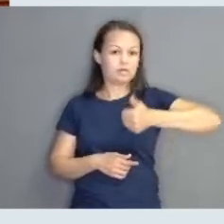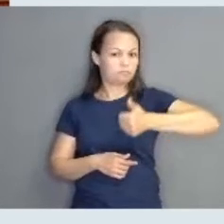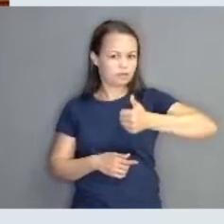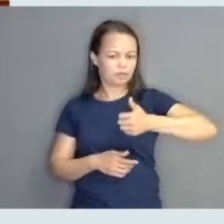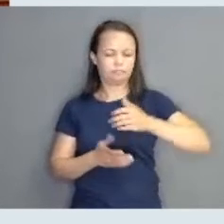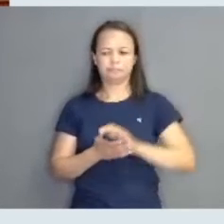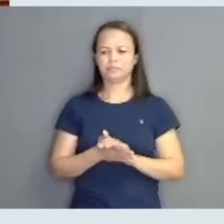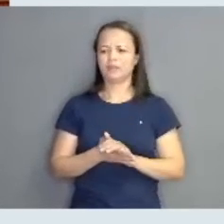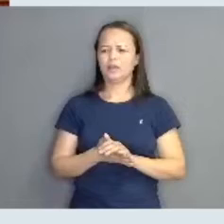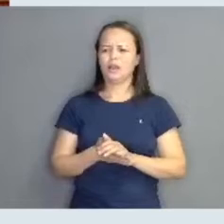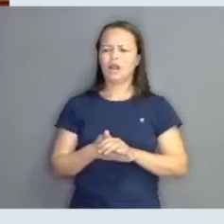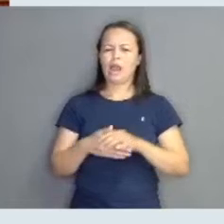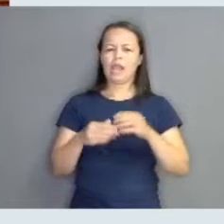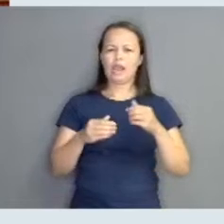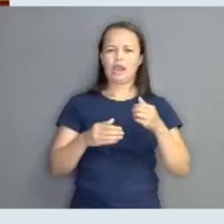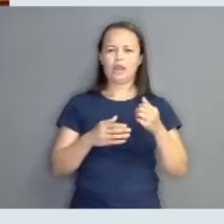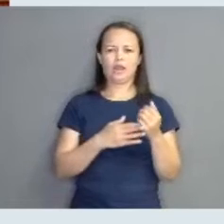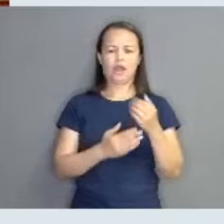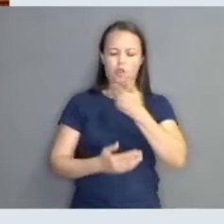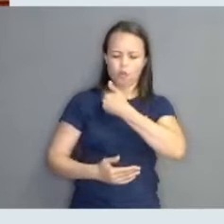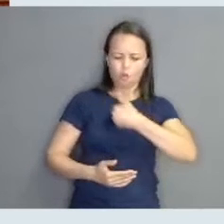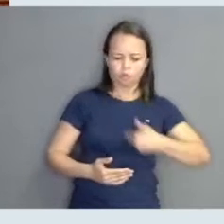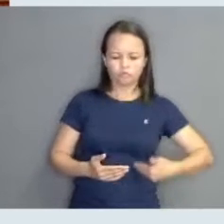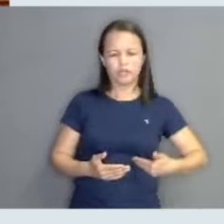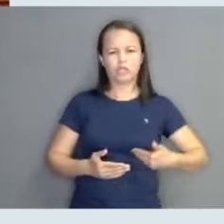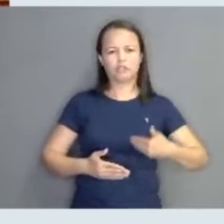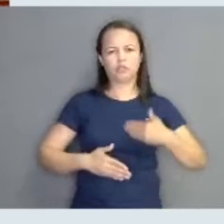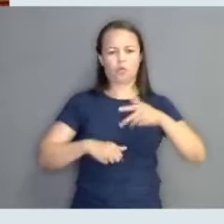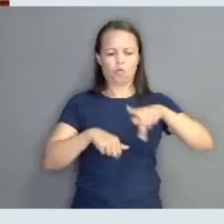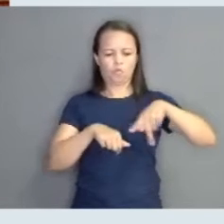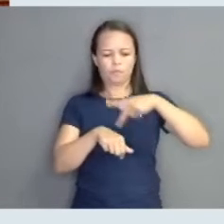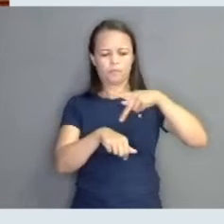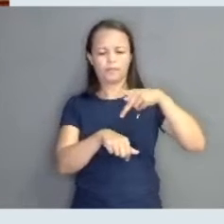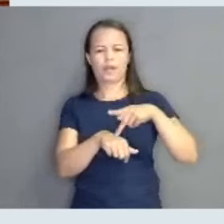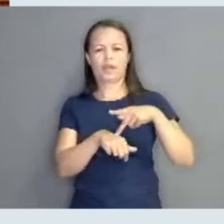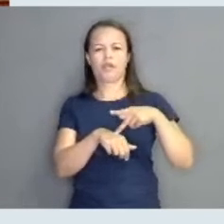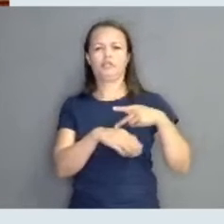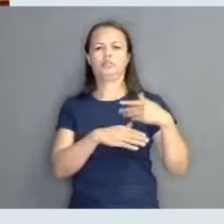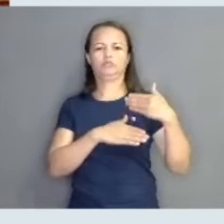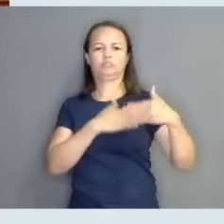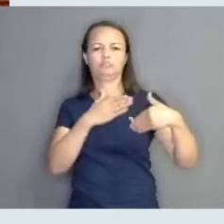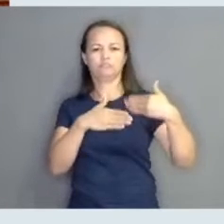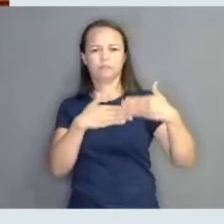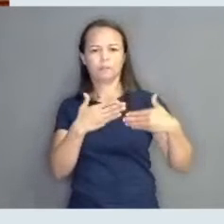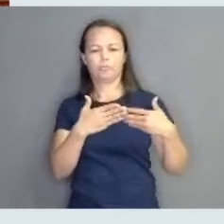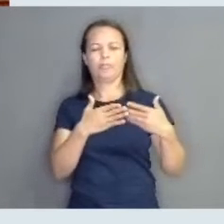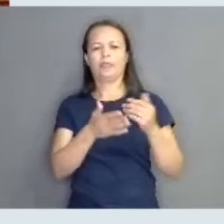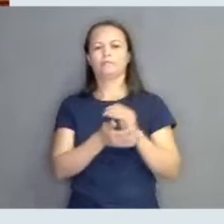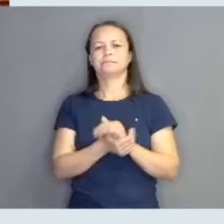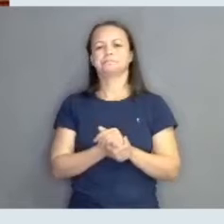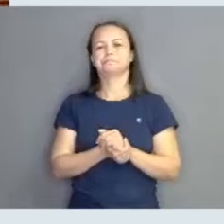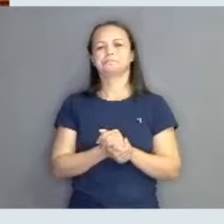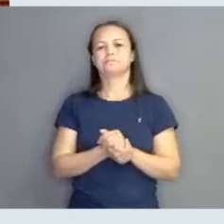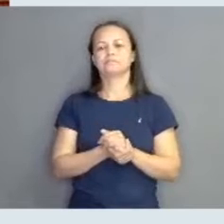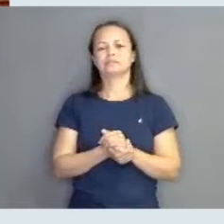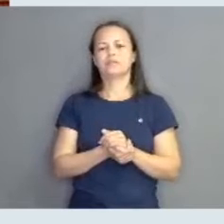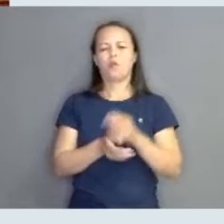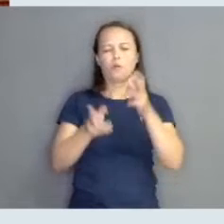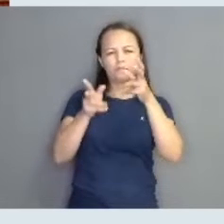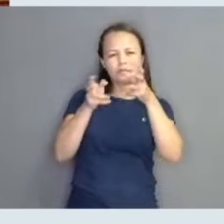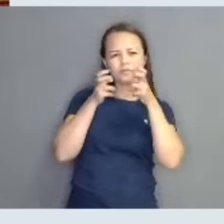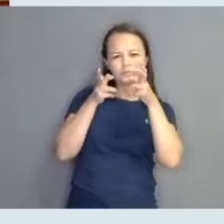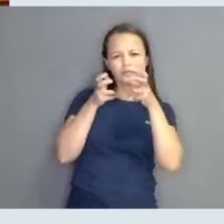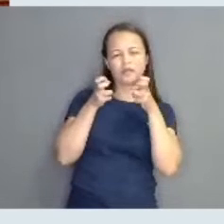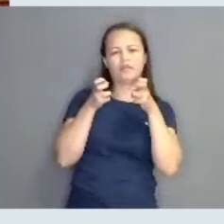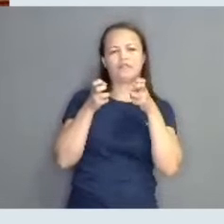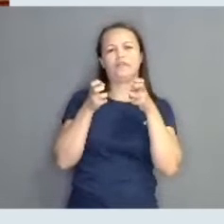Ela fez com que a Inglaterra tivesse um desenvolvimento econômico considerável. Podem perceber na imagem